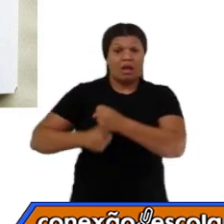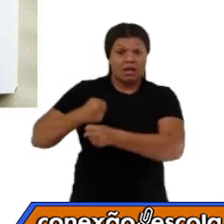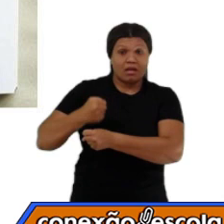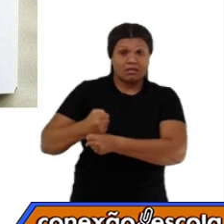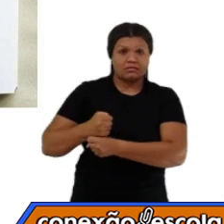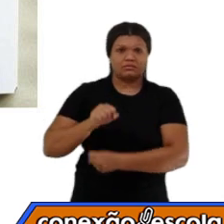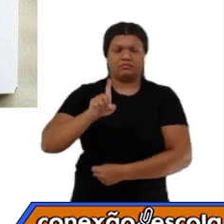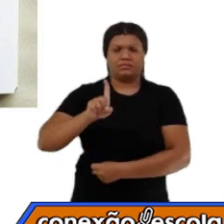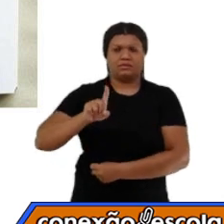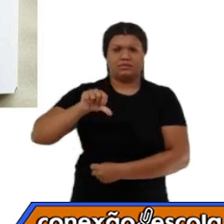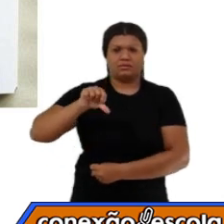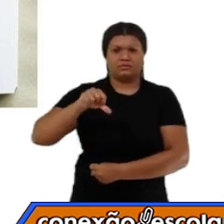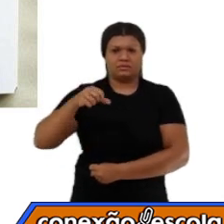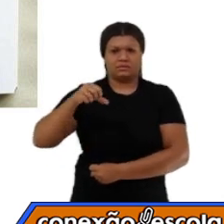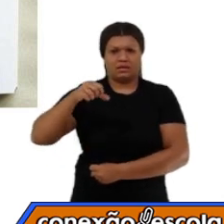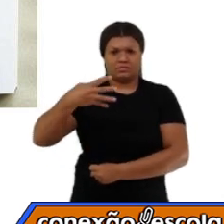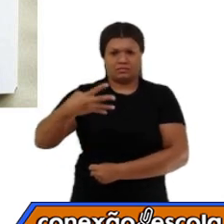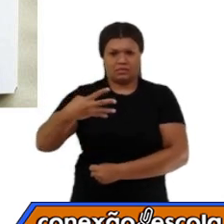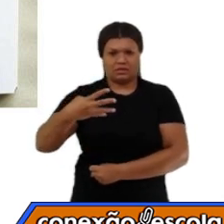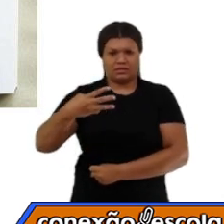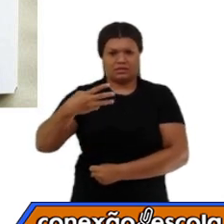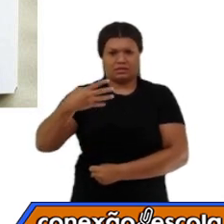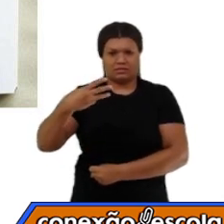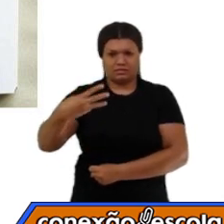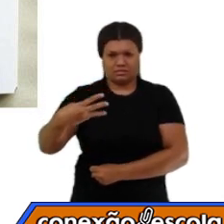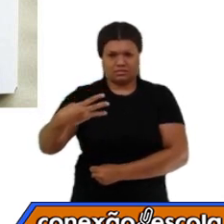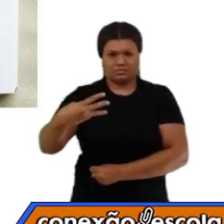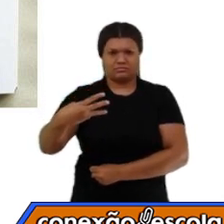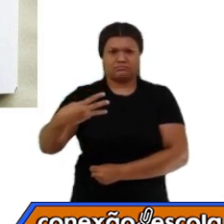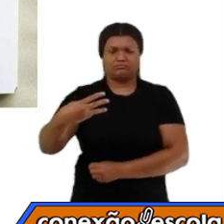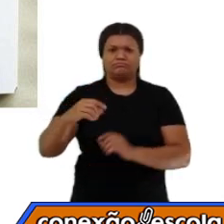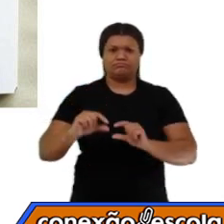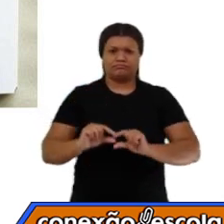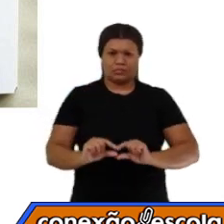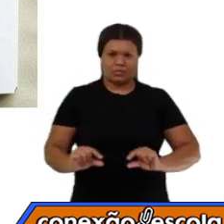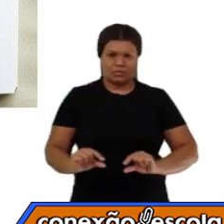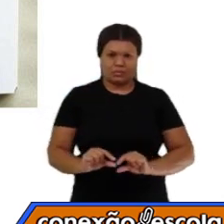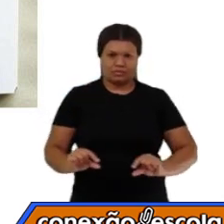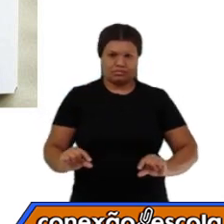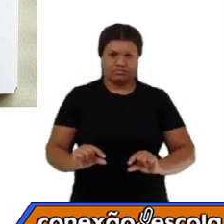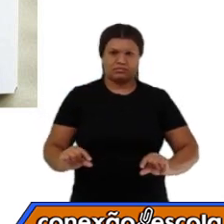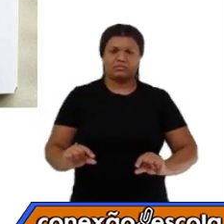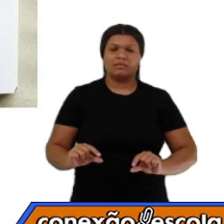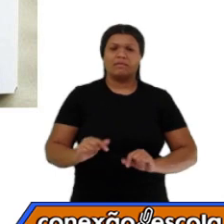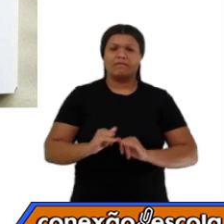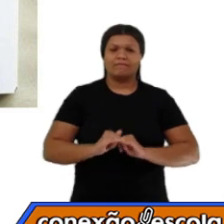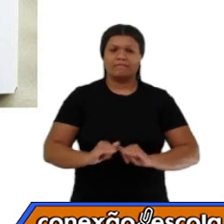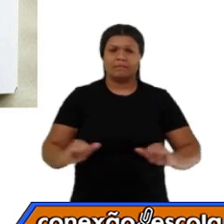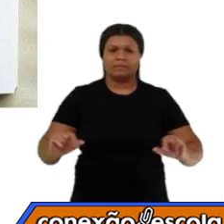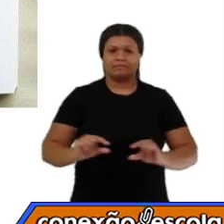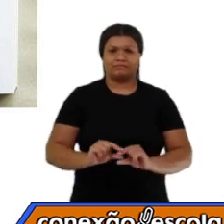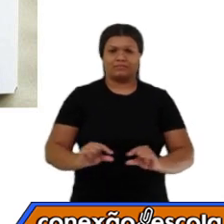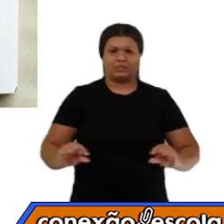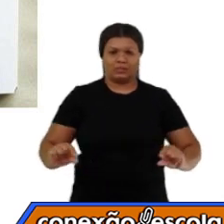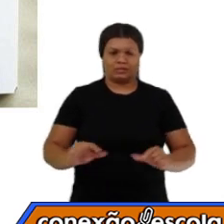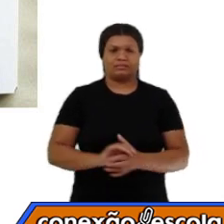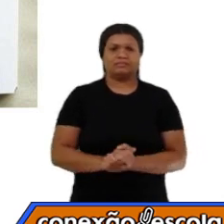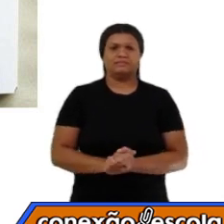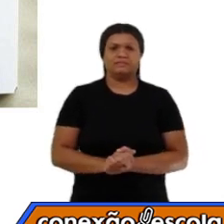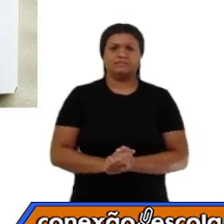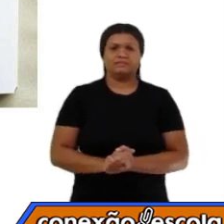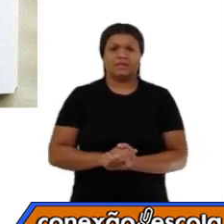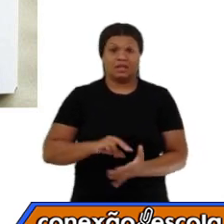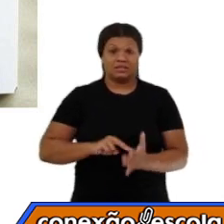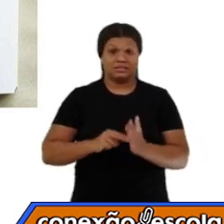1943. E aqui embaixo uma mensagem: Americans will always fight for liberty, que